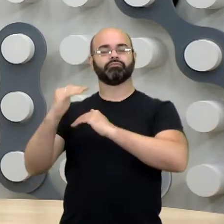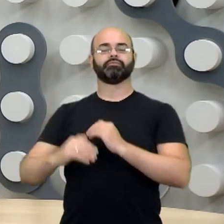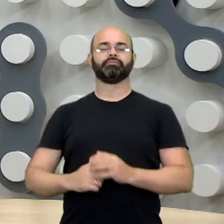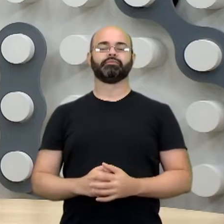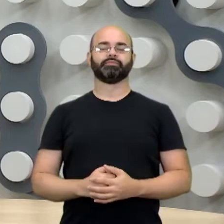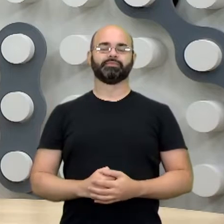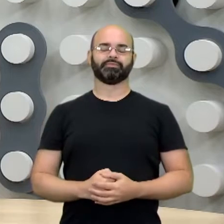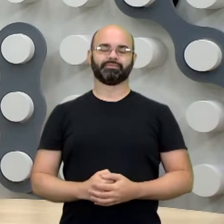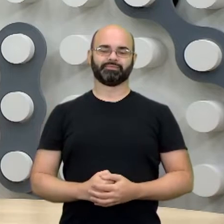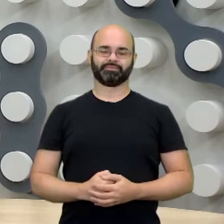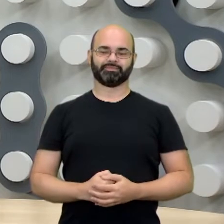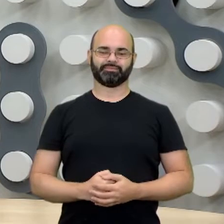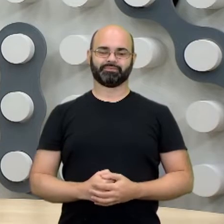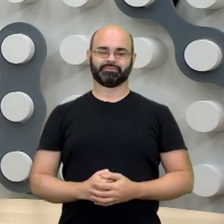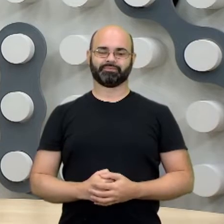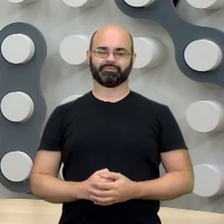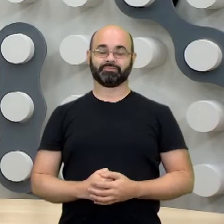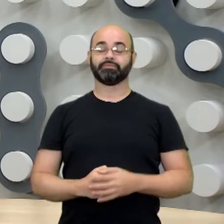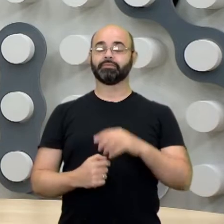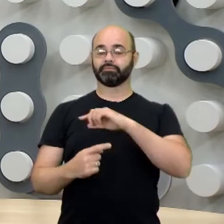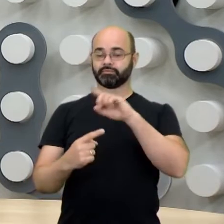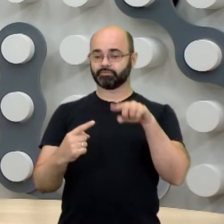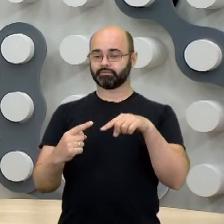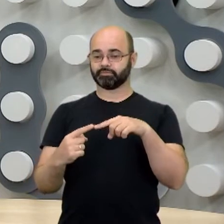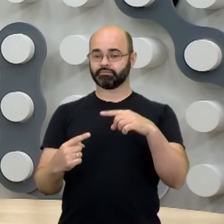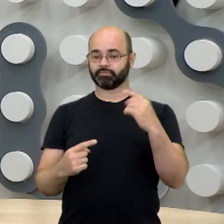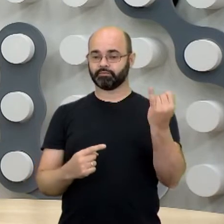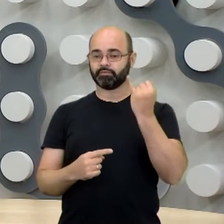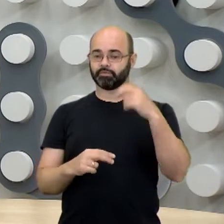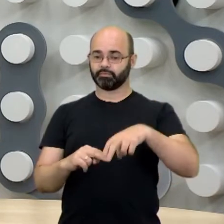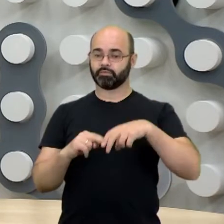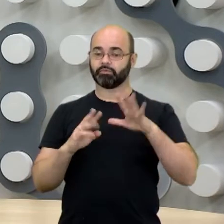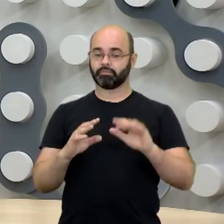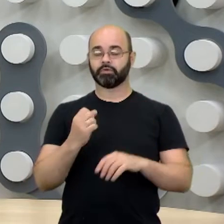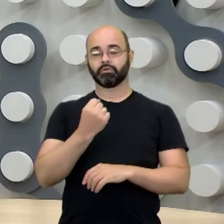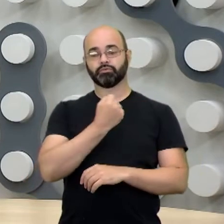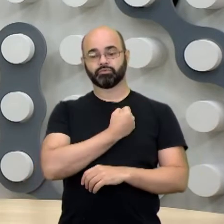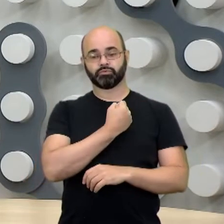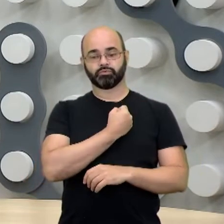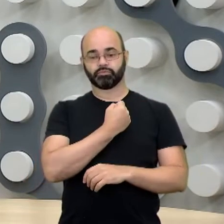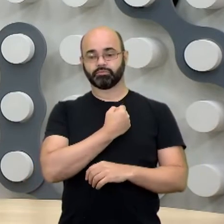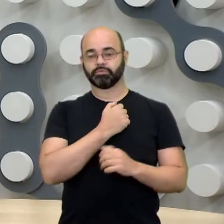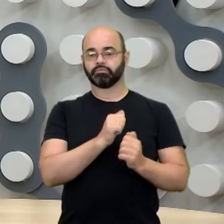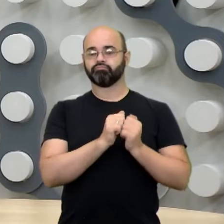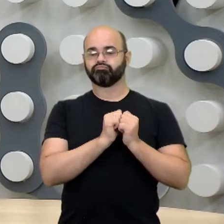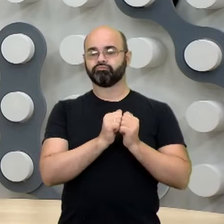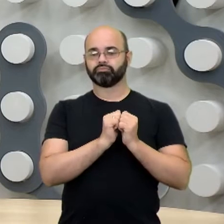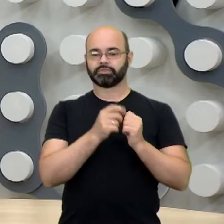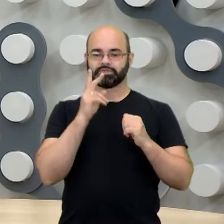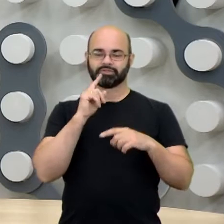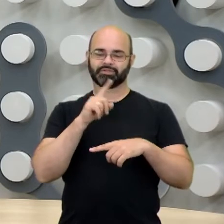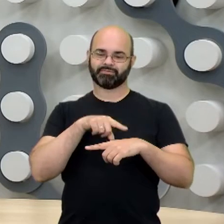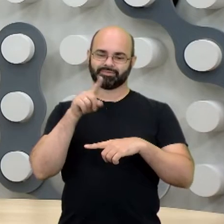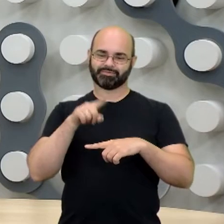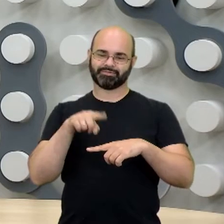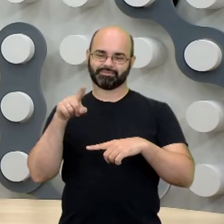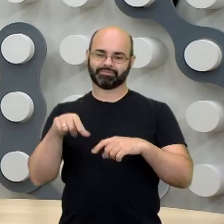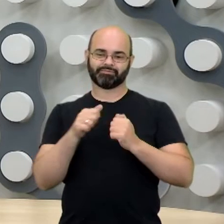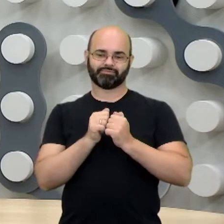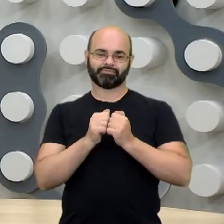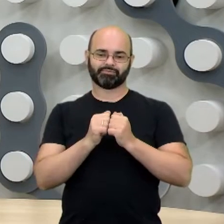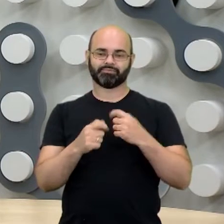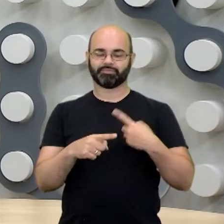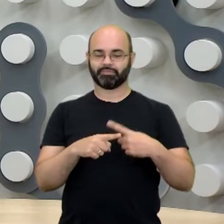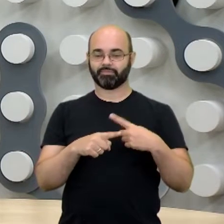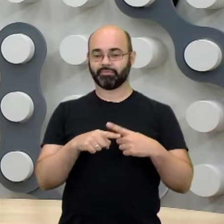importante esse objetivo, né? E lembrando que os números, eles andam juntos, né? A gente fala das estatísticas que são elaboradas